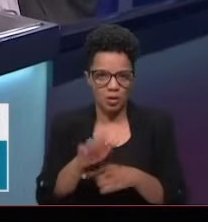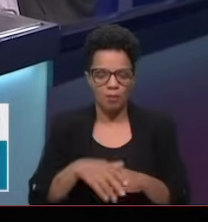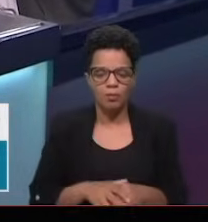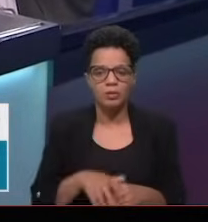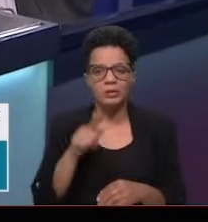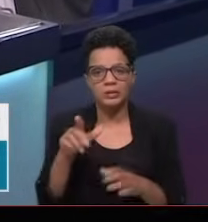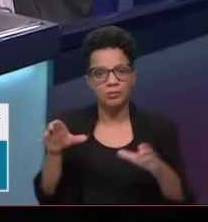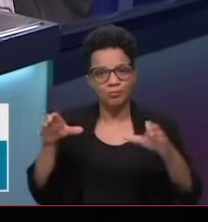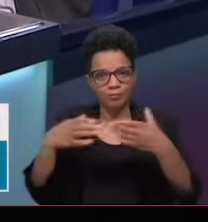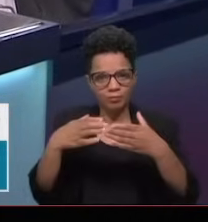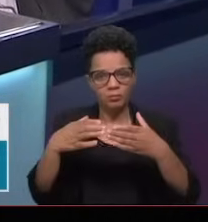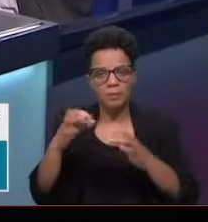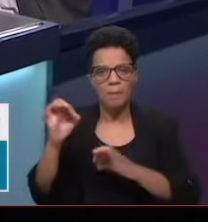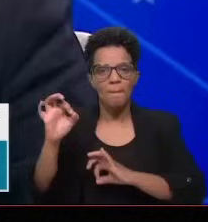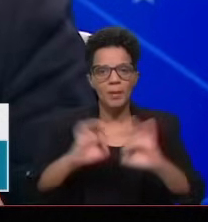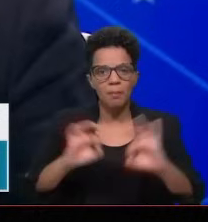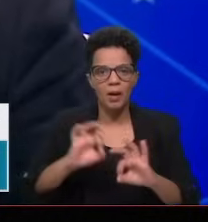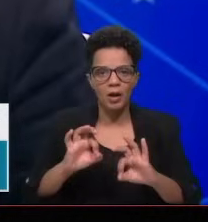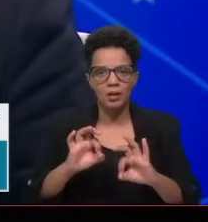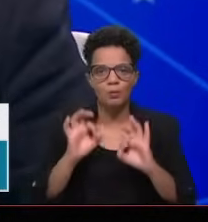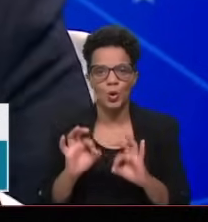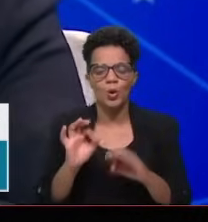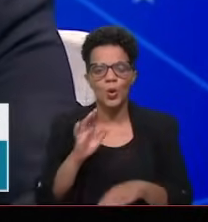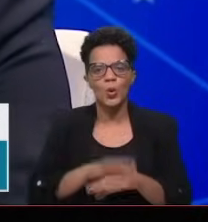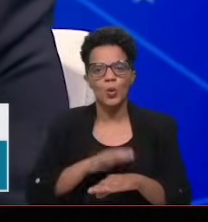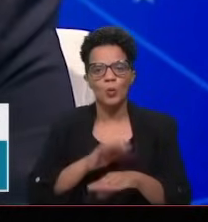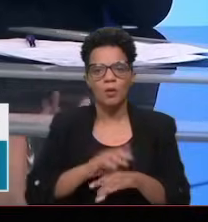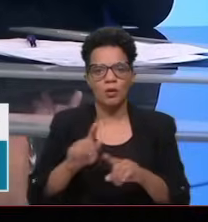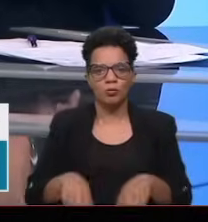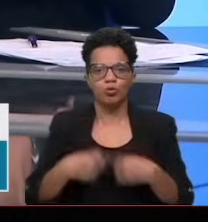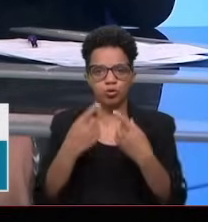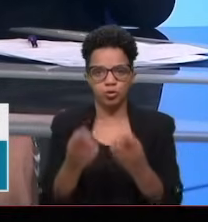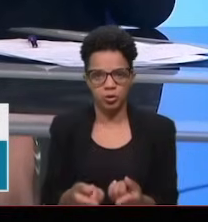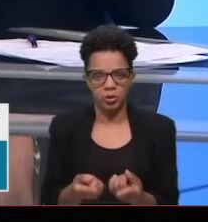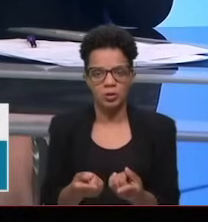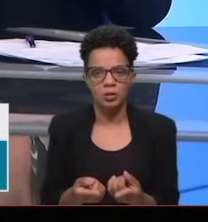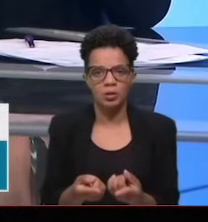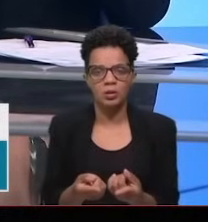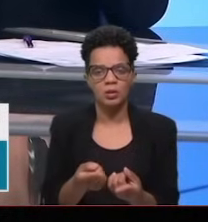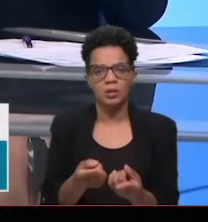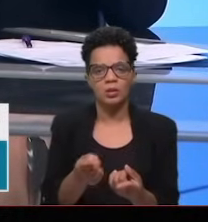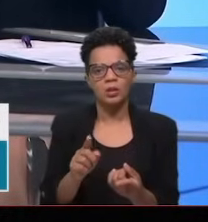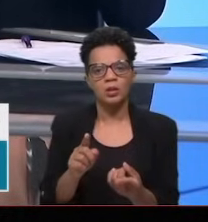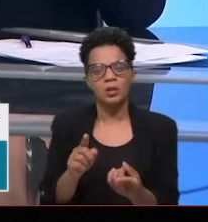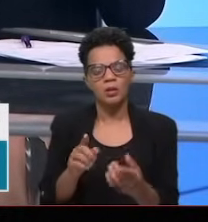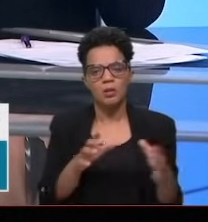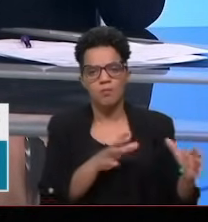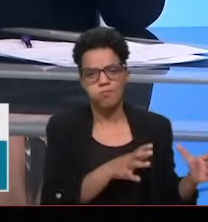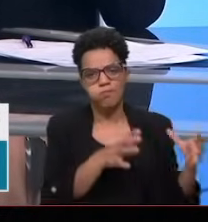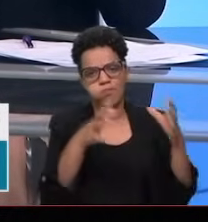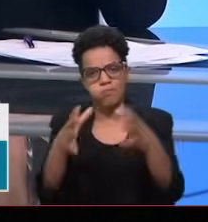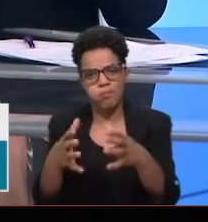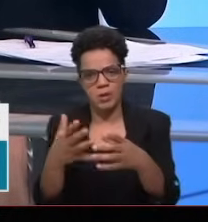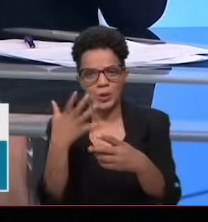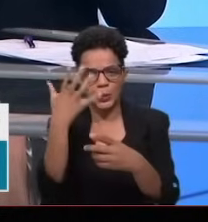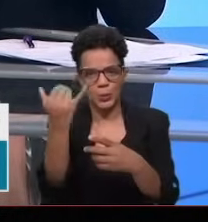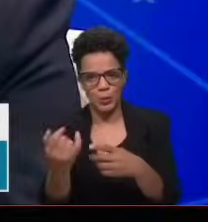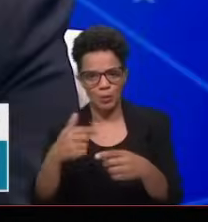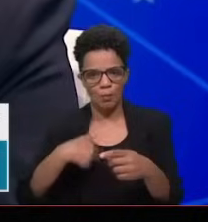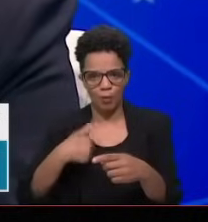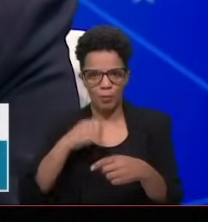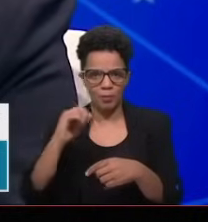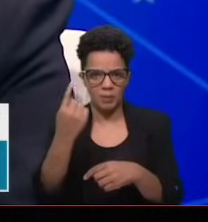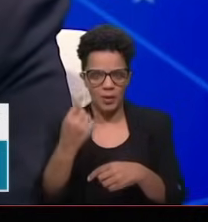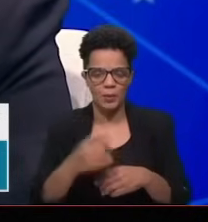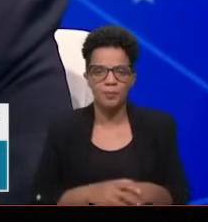força que monta o esquema para que depois as forças mais volumosas entrem após eles montam o senhor